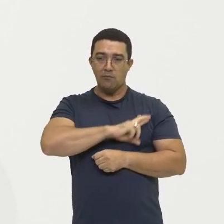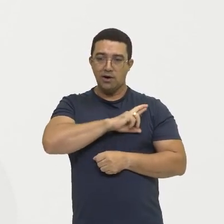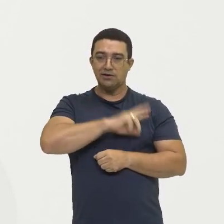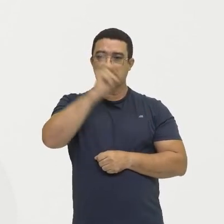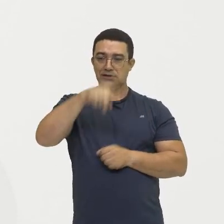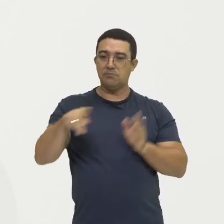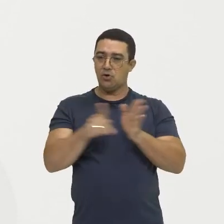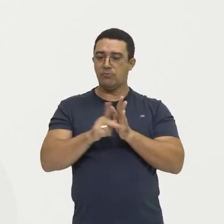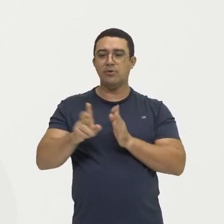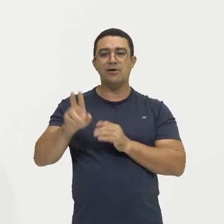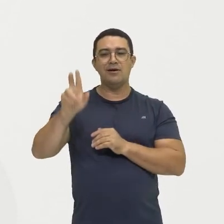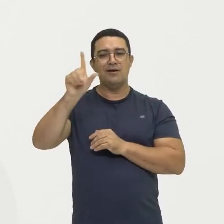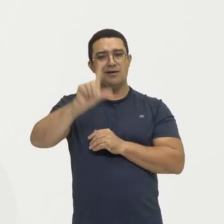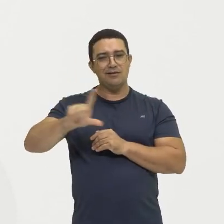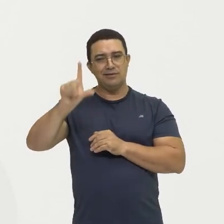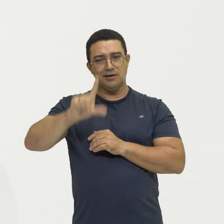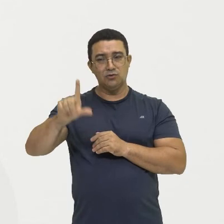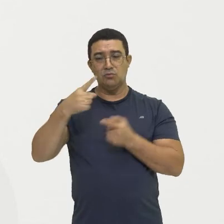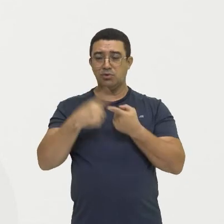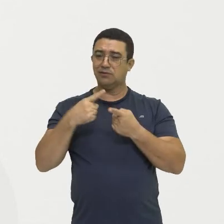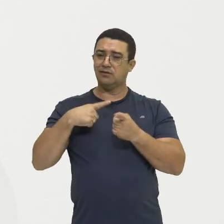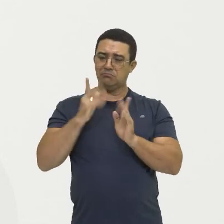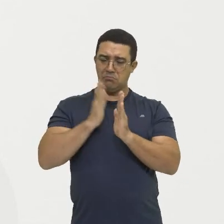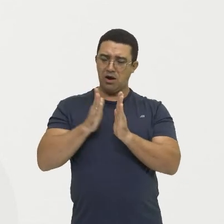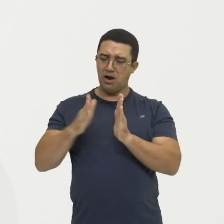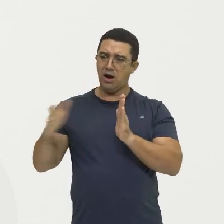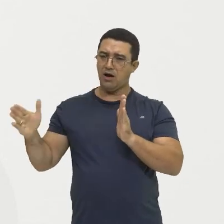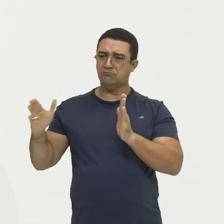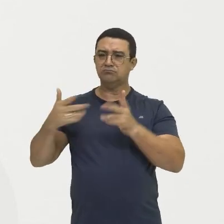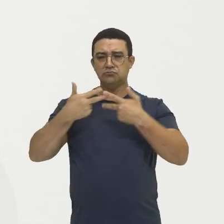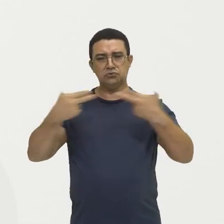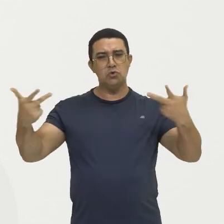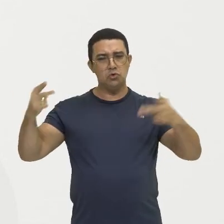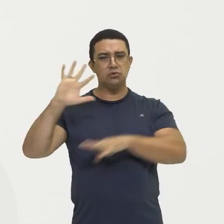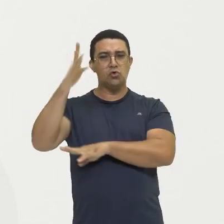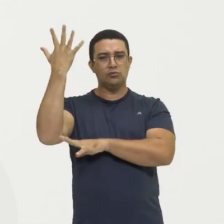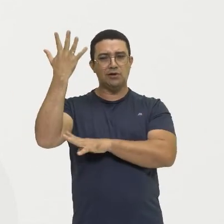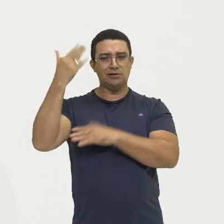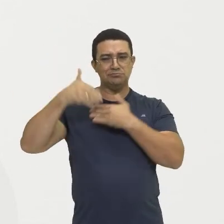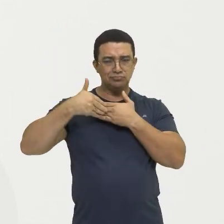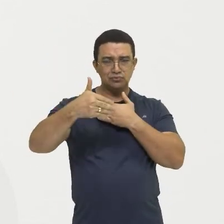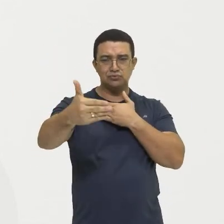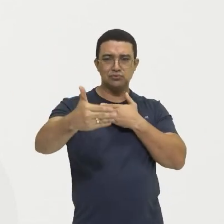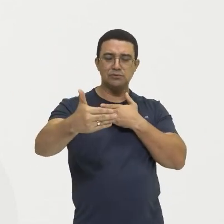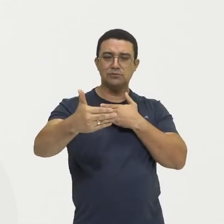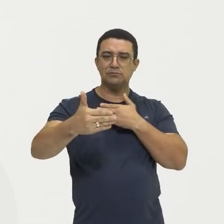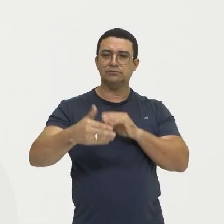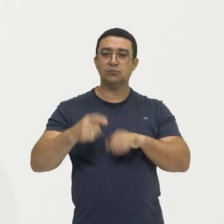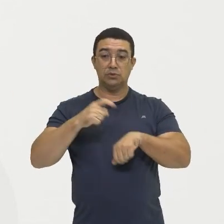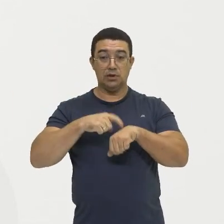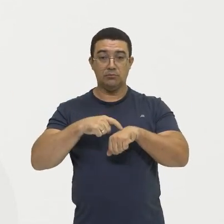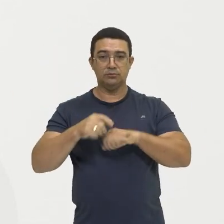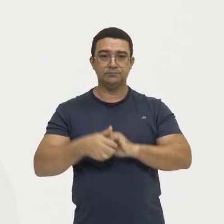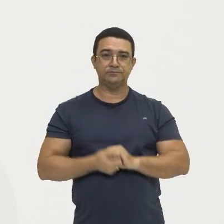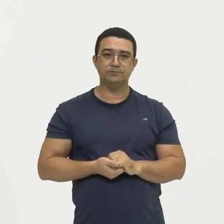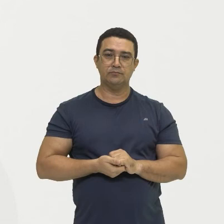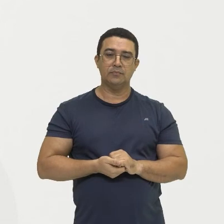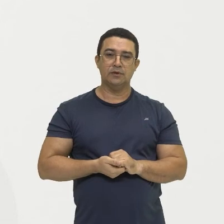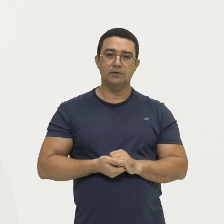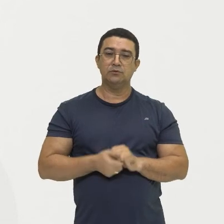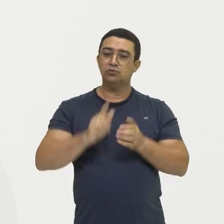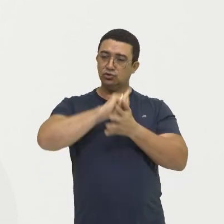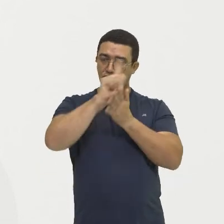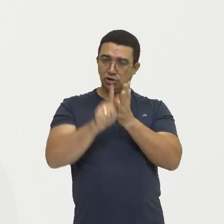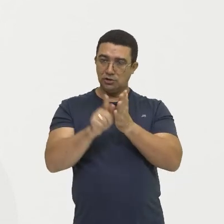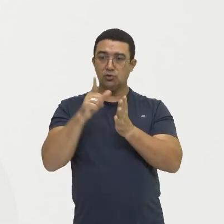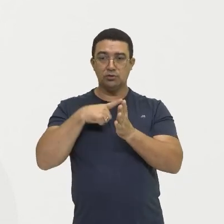da literatura, pois apresenta uma sequência de fatos, né? Interligados que ocorrem ao longo de certo tempo. Neste gênero há